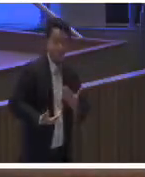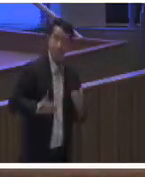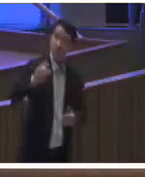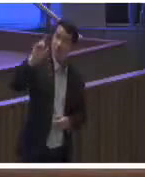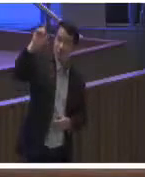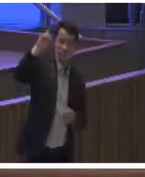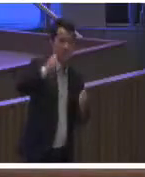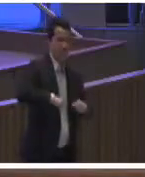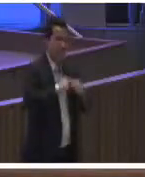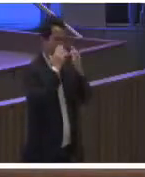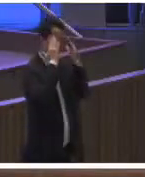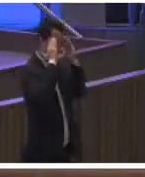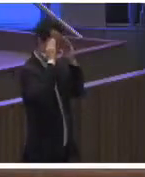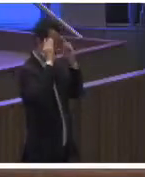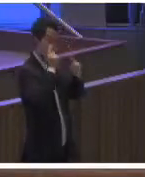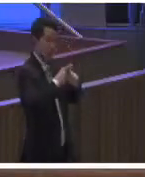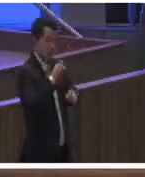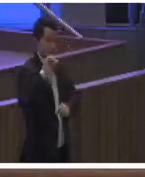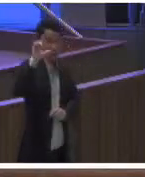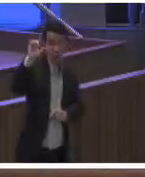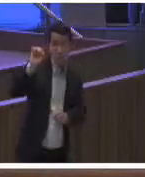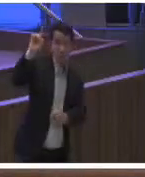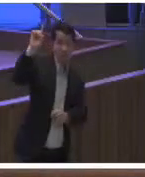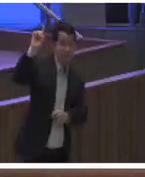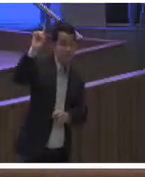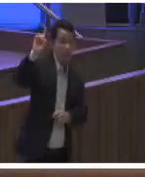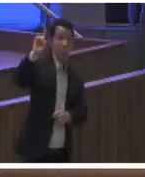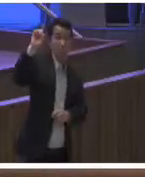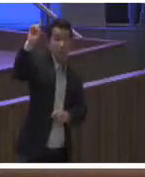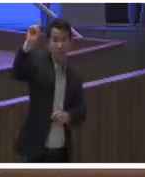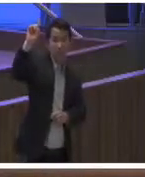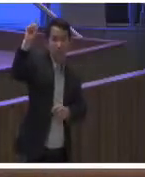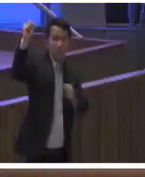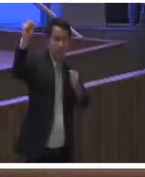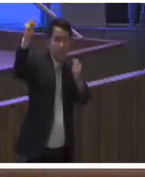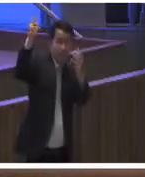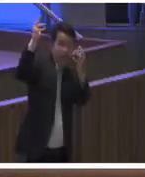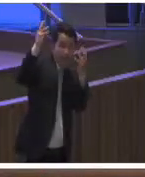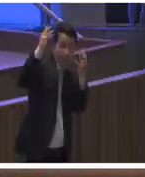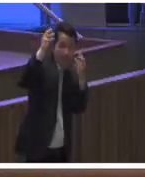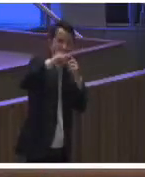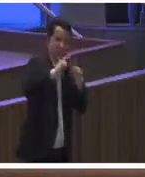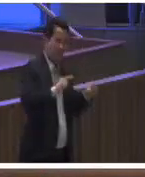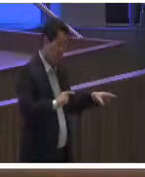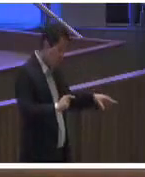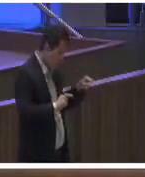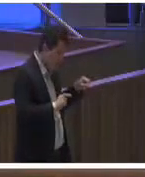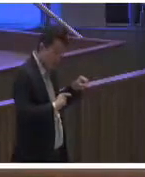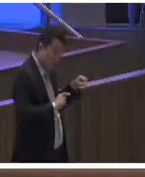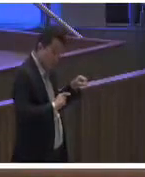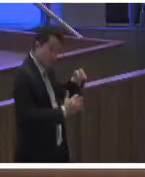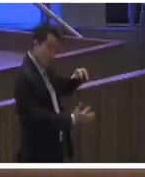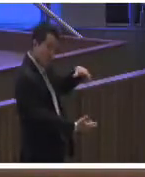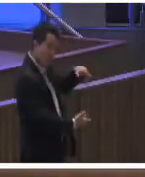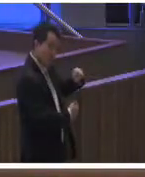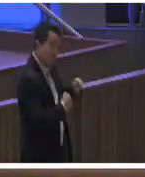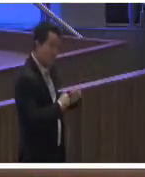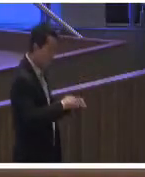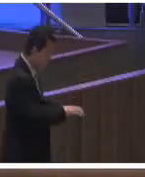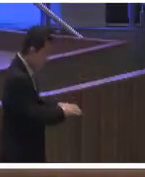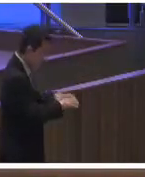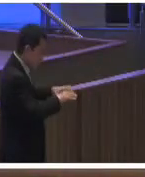espiritual também acontece. A mão de Deus é retirada de sobre a